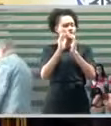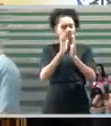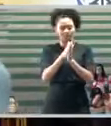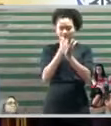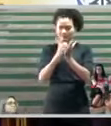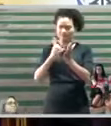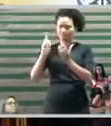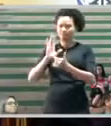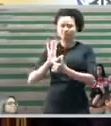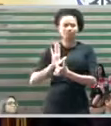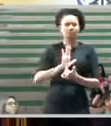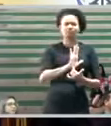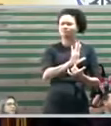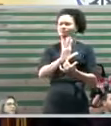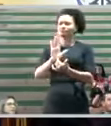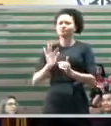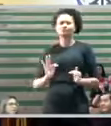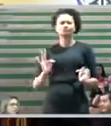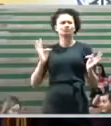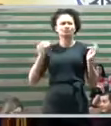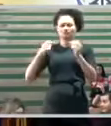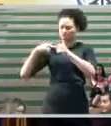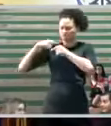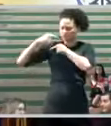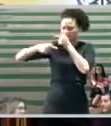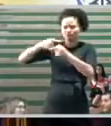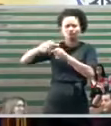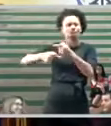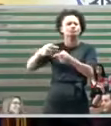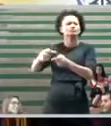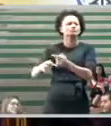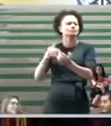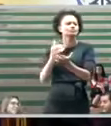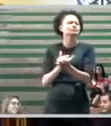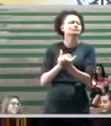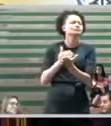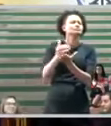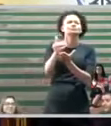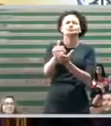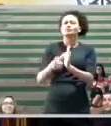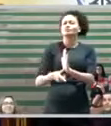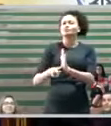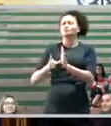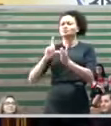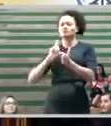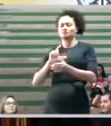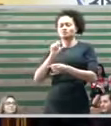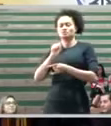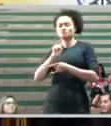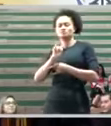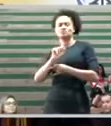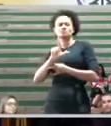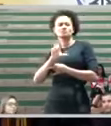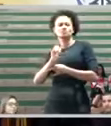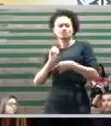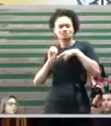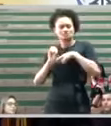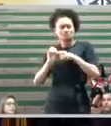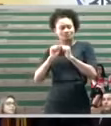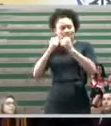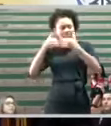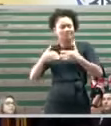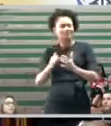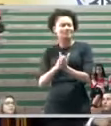que em toda a geração de início, a geração que foi antes de Siló, a Bíblia diz que